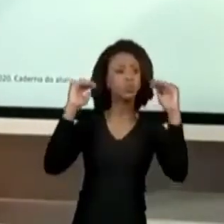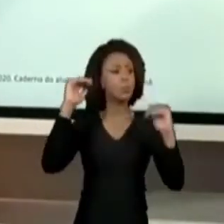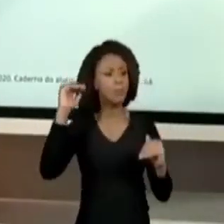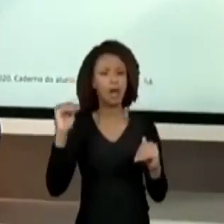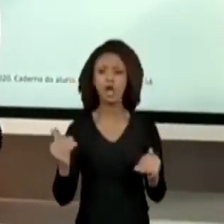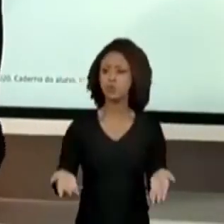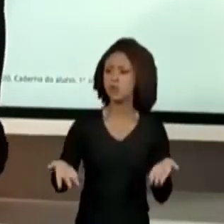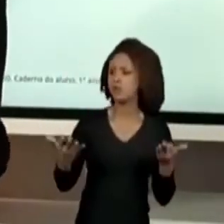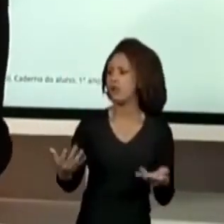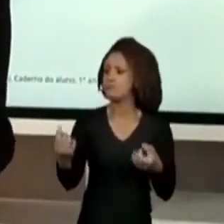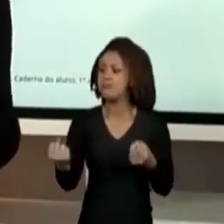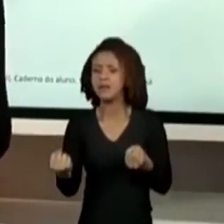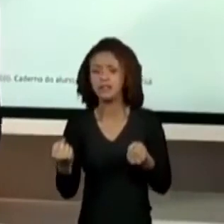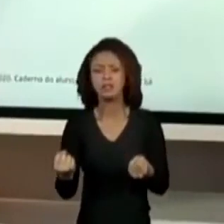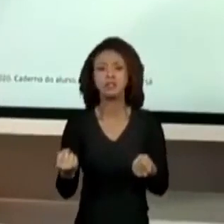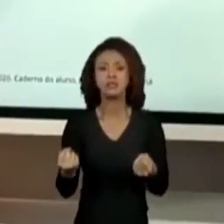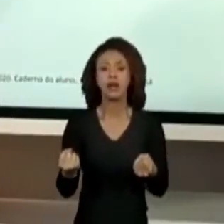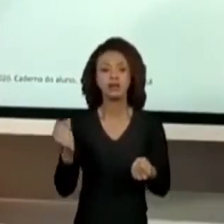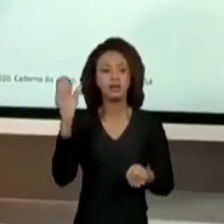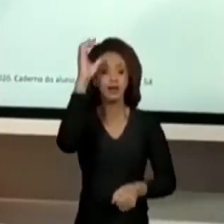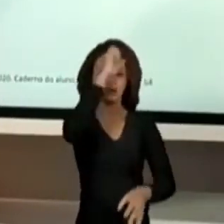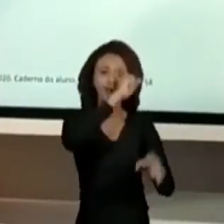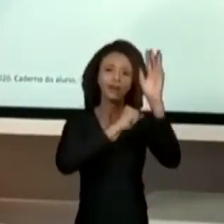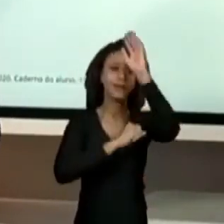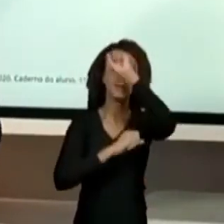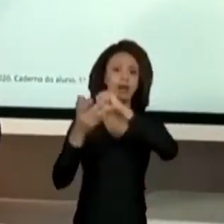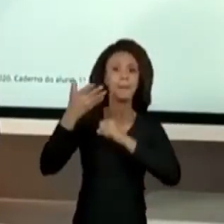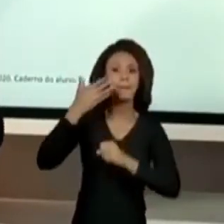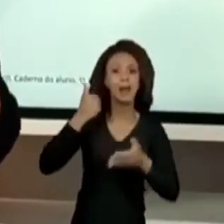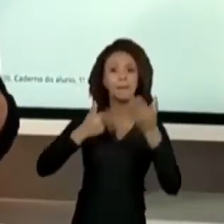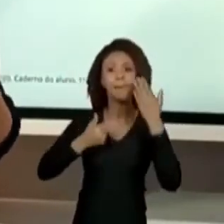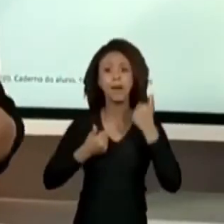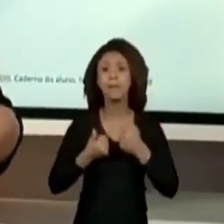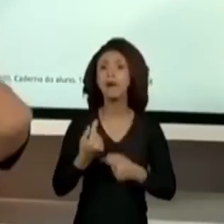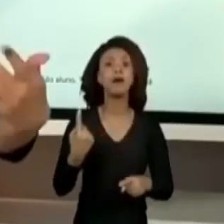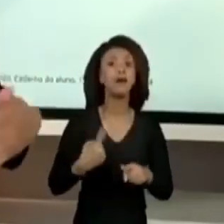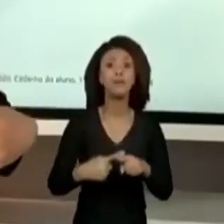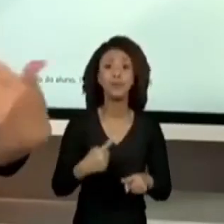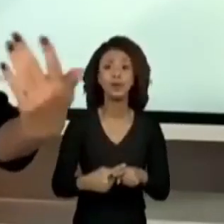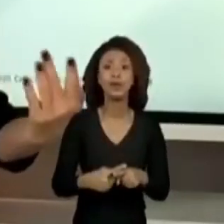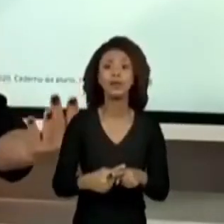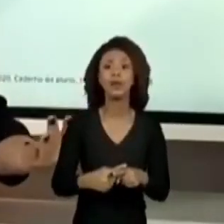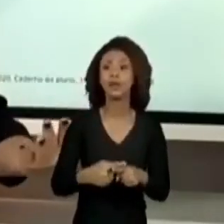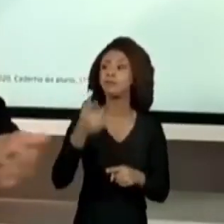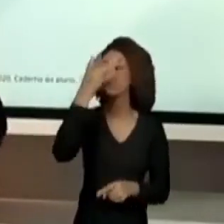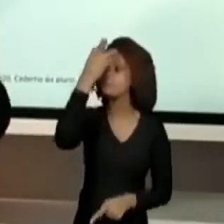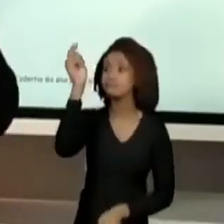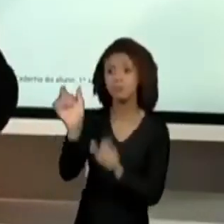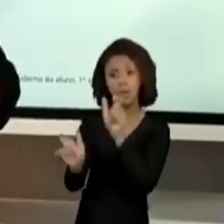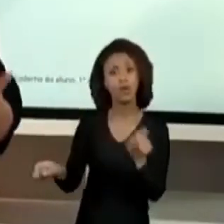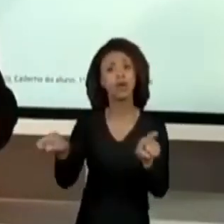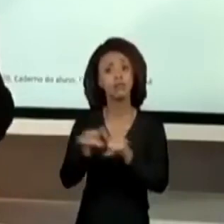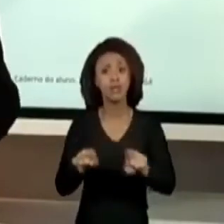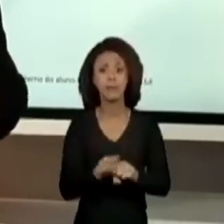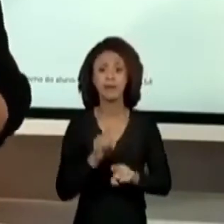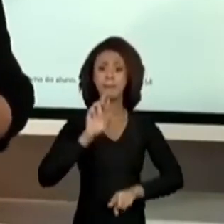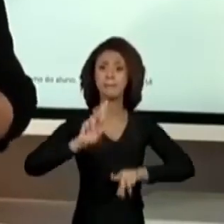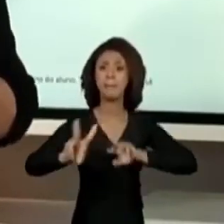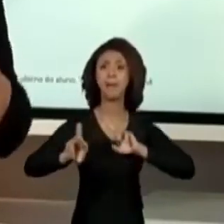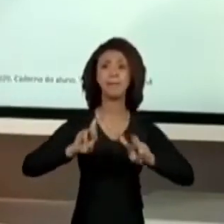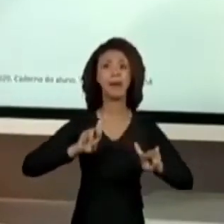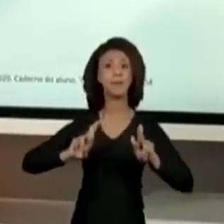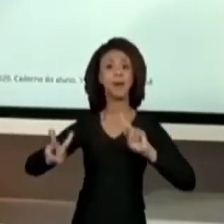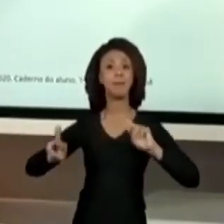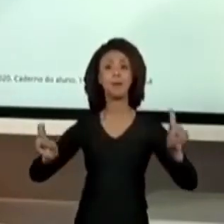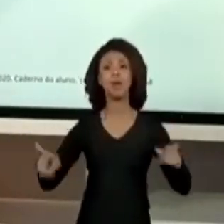mais leve, o que é mais pesado. Porque nada é igual. As pessoas também não são iguais e nem devem